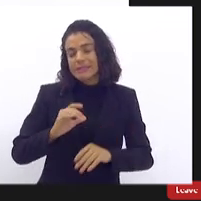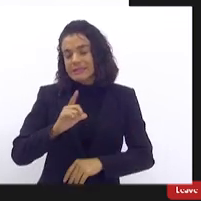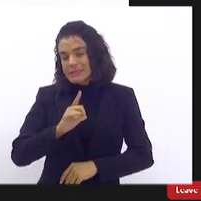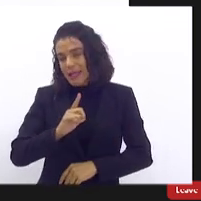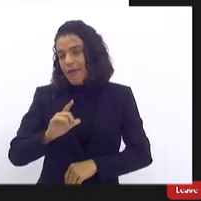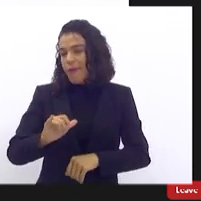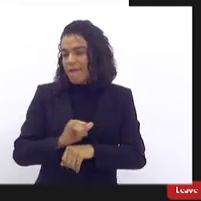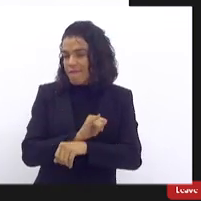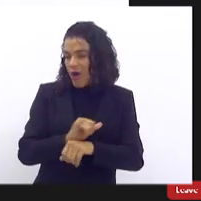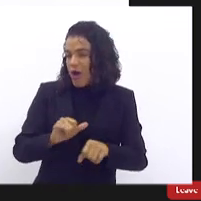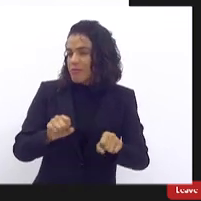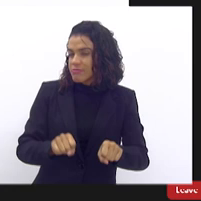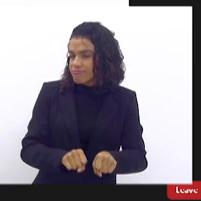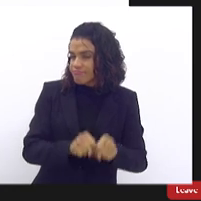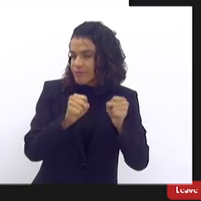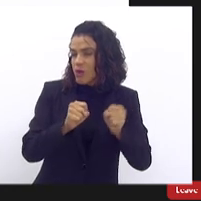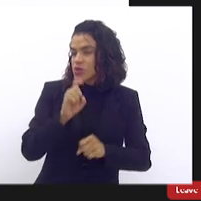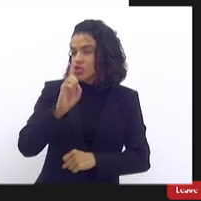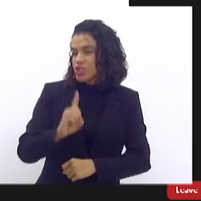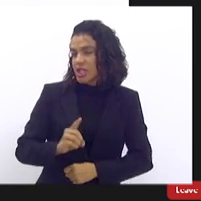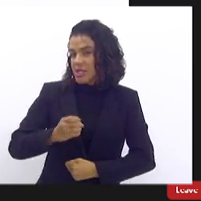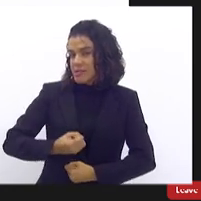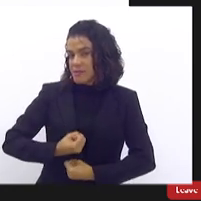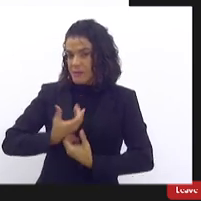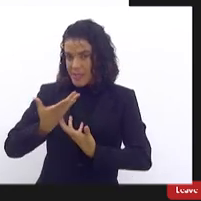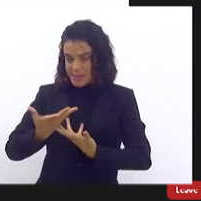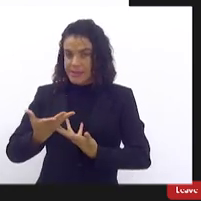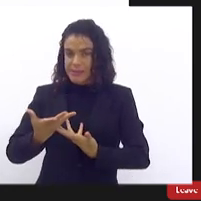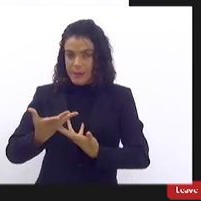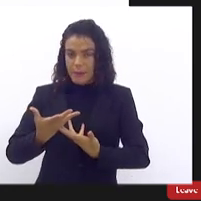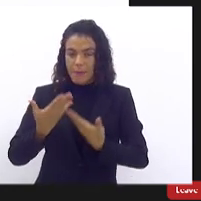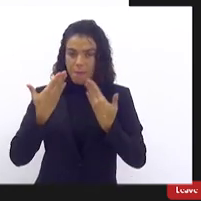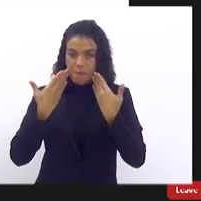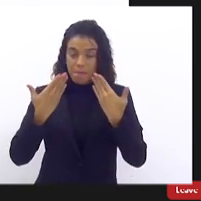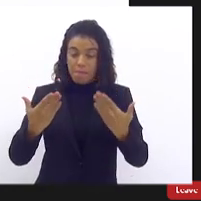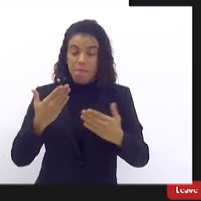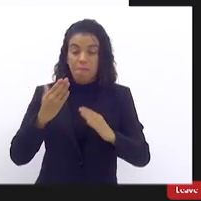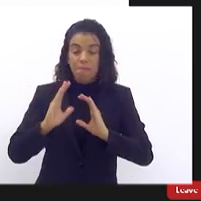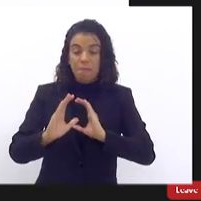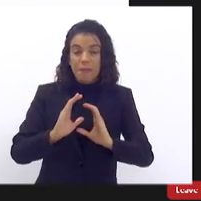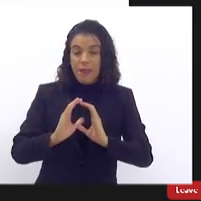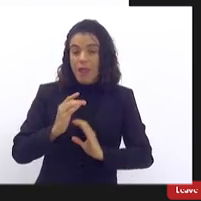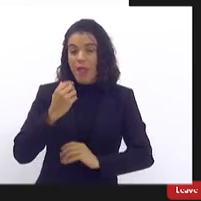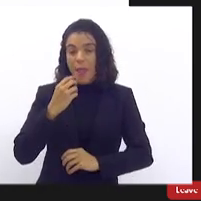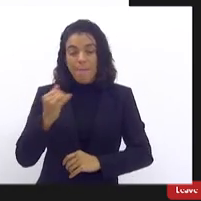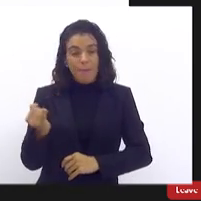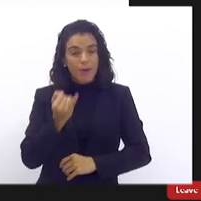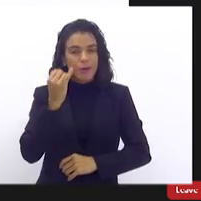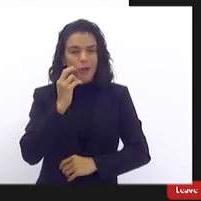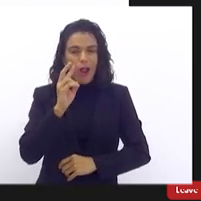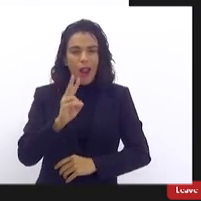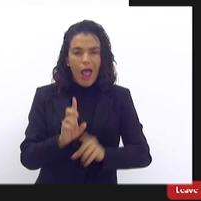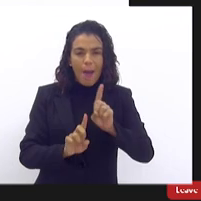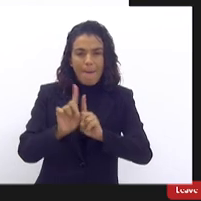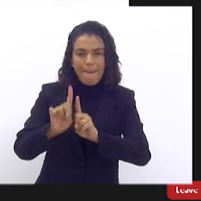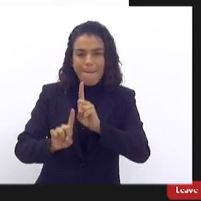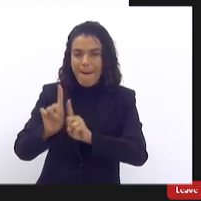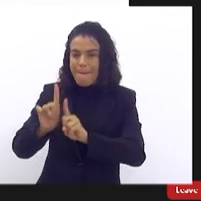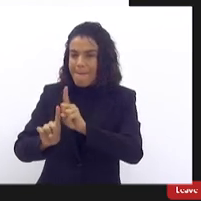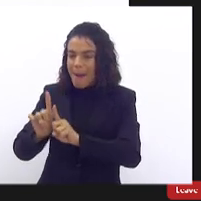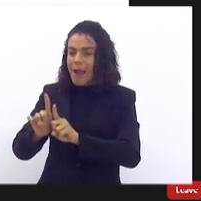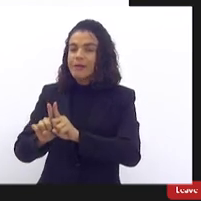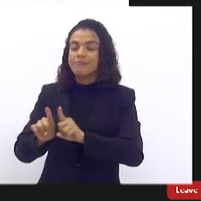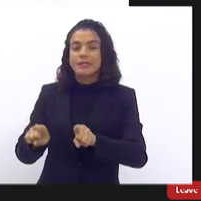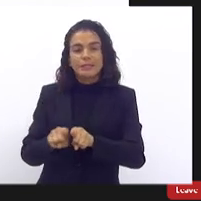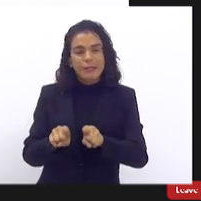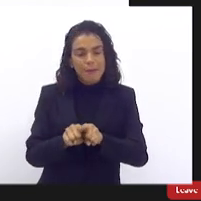de violar ou afetar o direito à liberdade de expressão. E eu acho importante a gente olhar para esses números e olhar